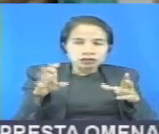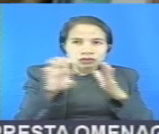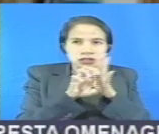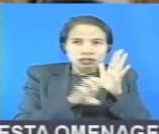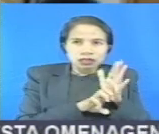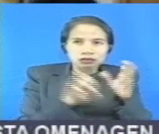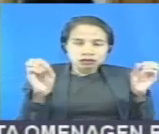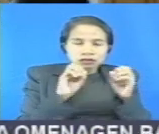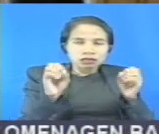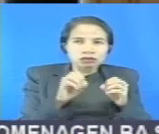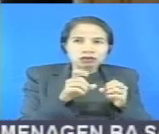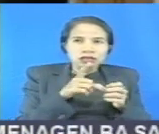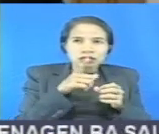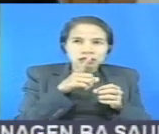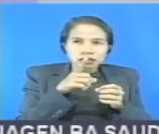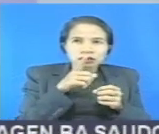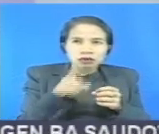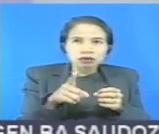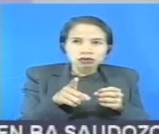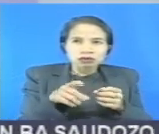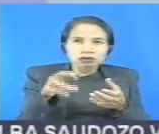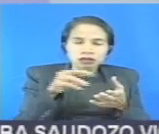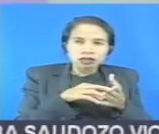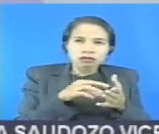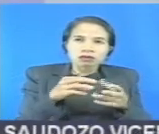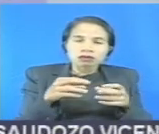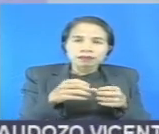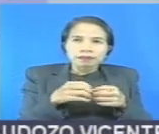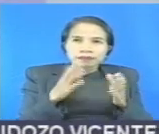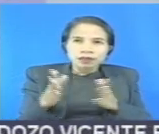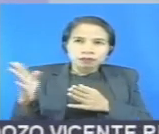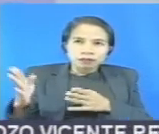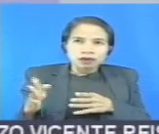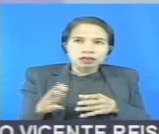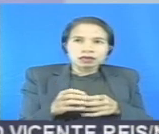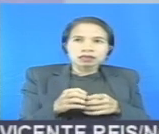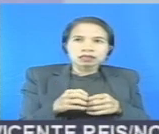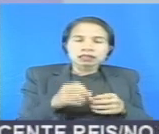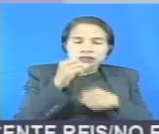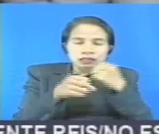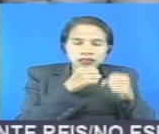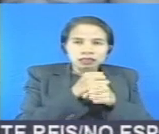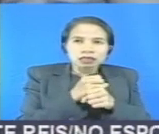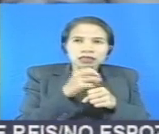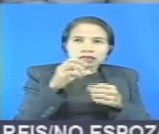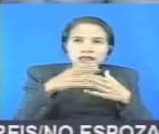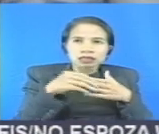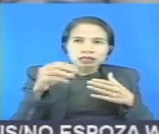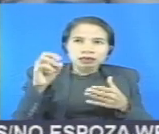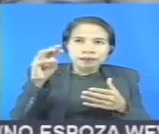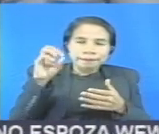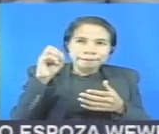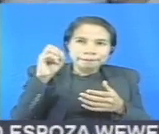patrimônio Estado na tua base legal, onde resulta despesas para manutenção, preparação para combustível cada tina, todo dólar americano